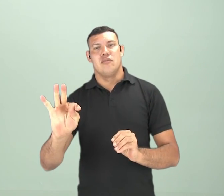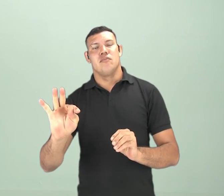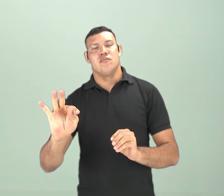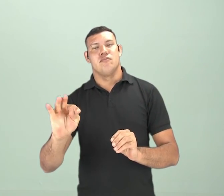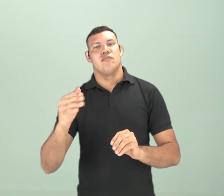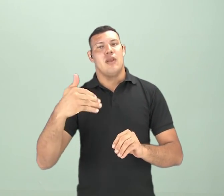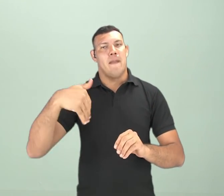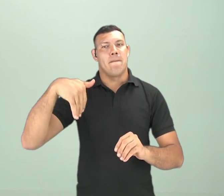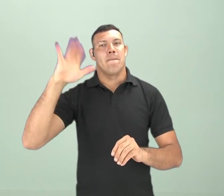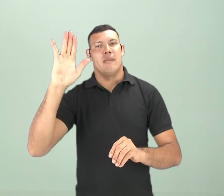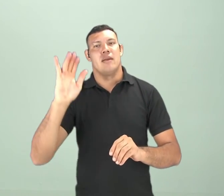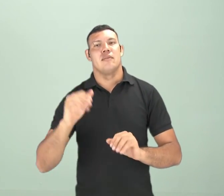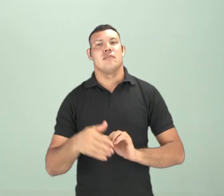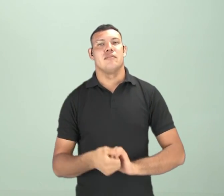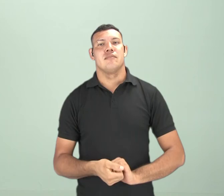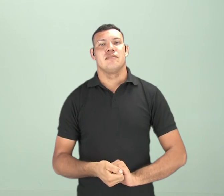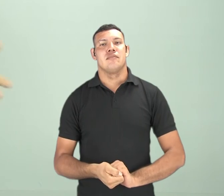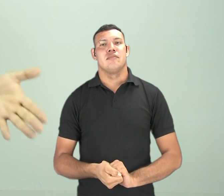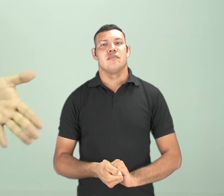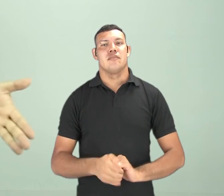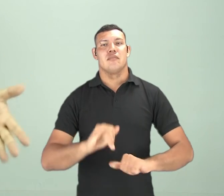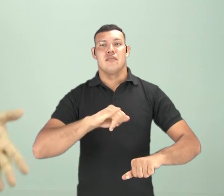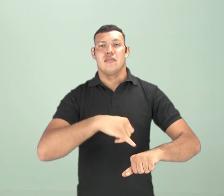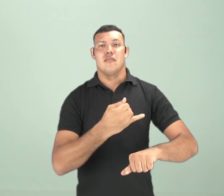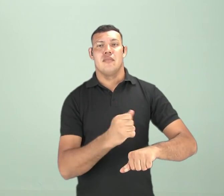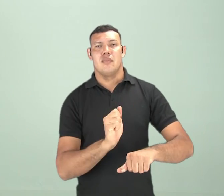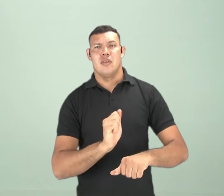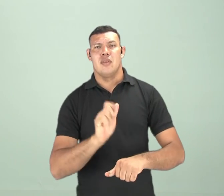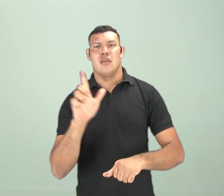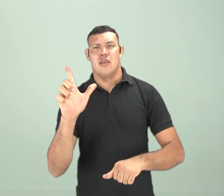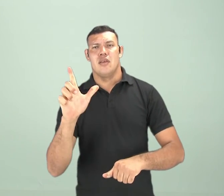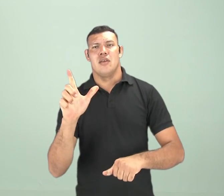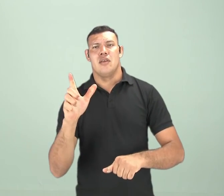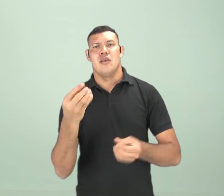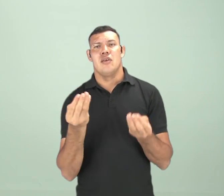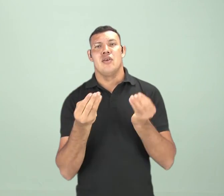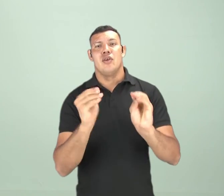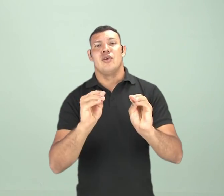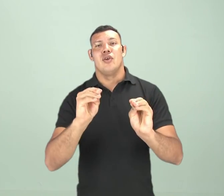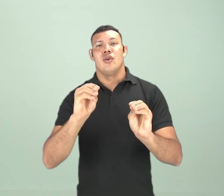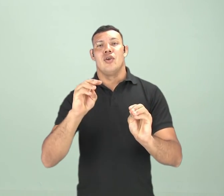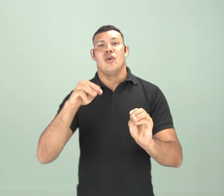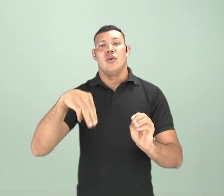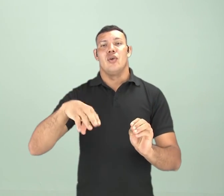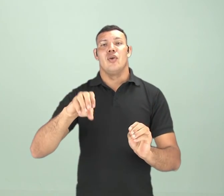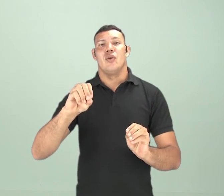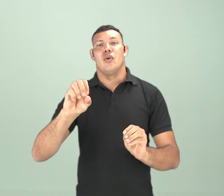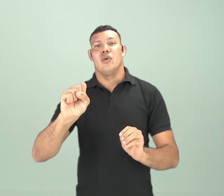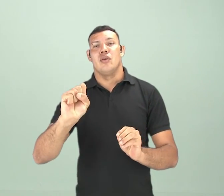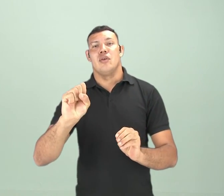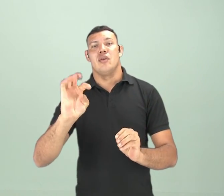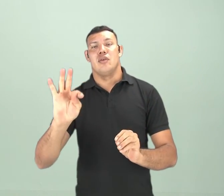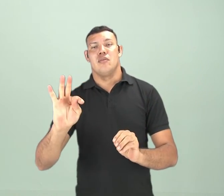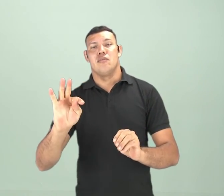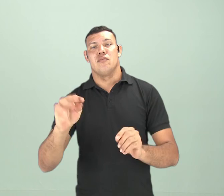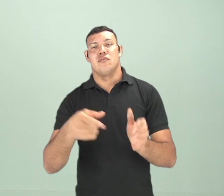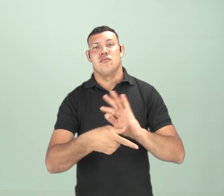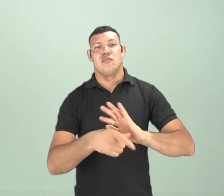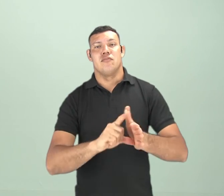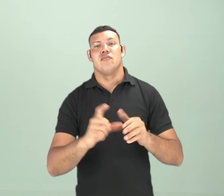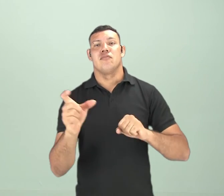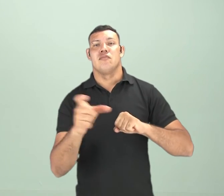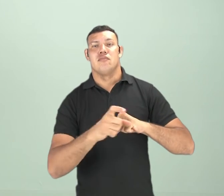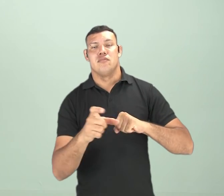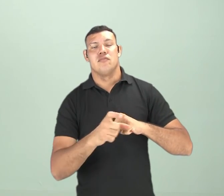modo superlativo, e os adjetivos longos, que nós acrescentamos most antes dos substantivos para fazer o modo